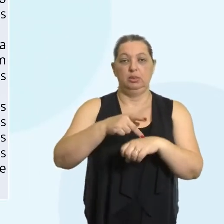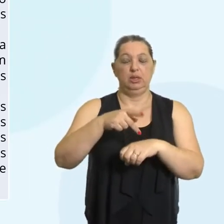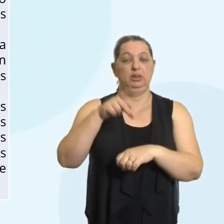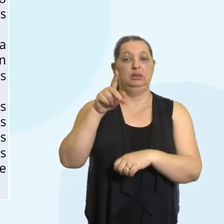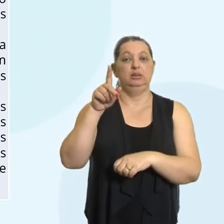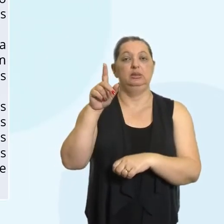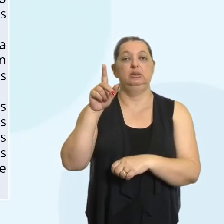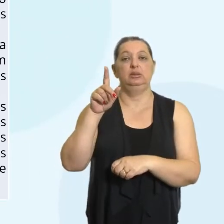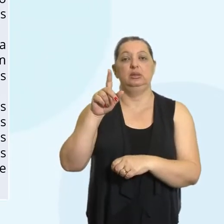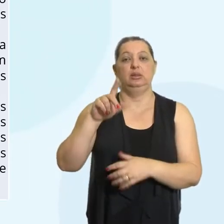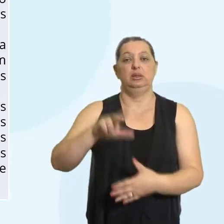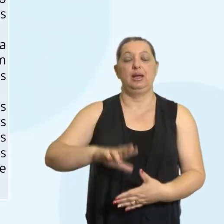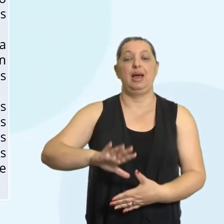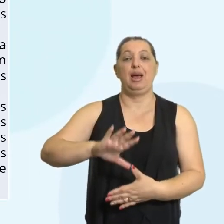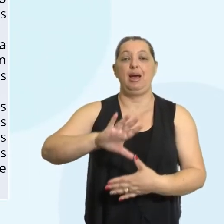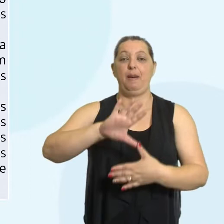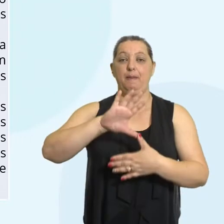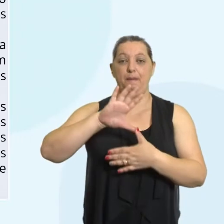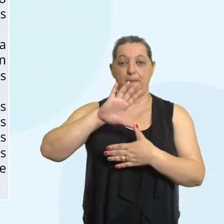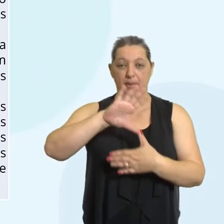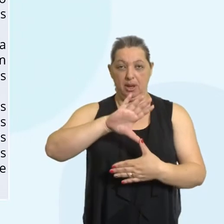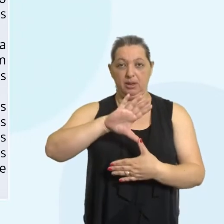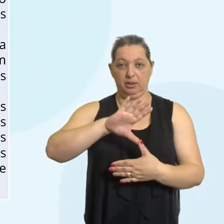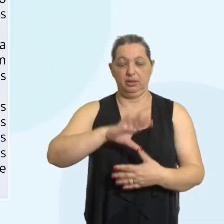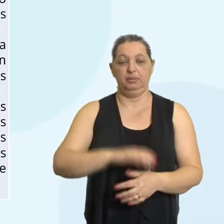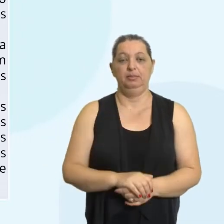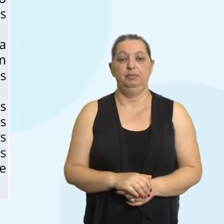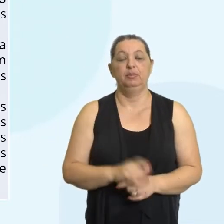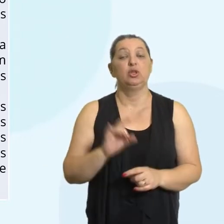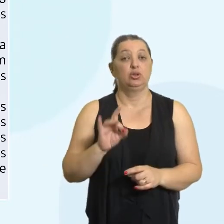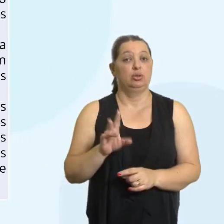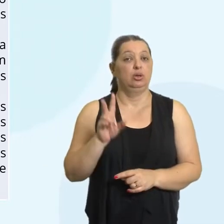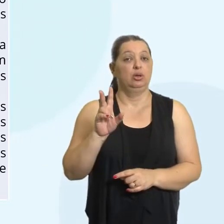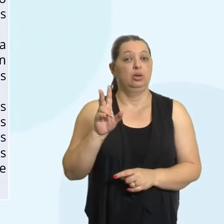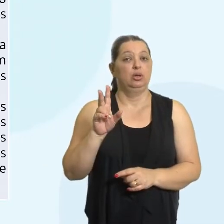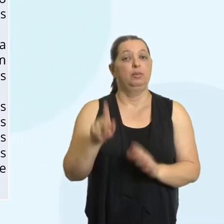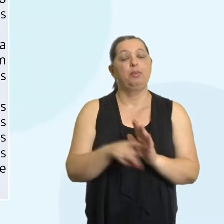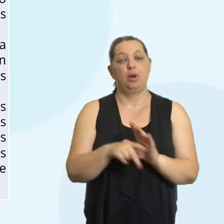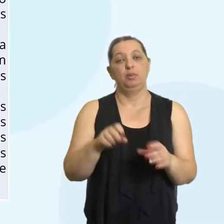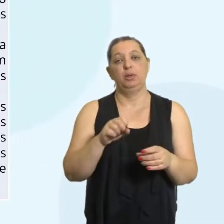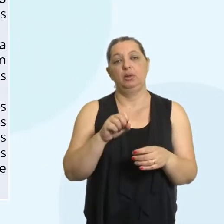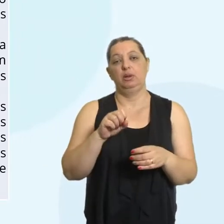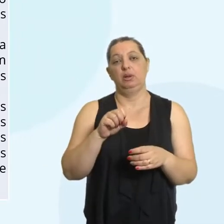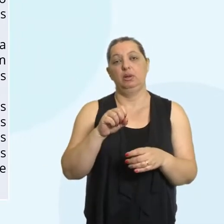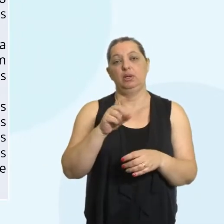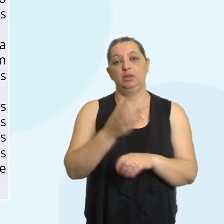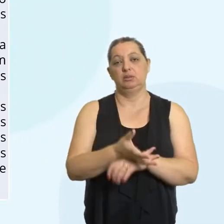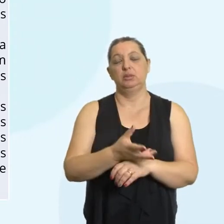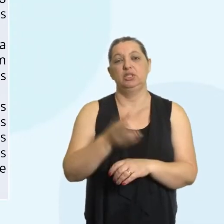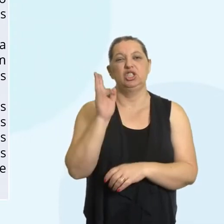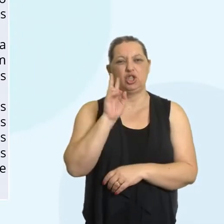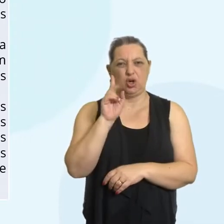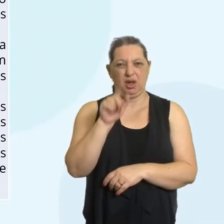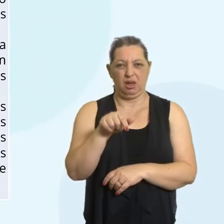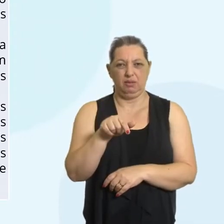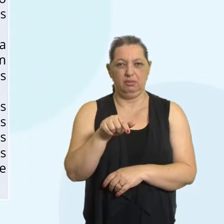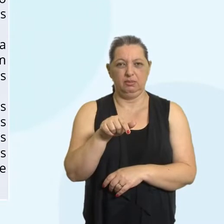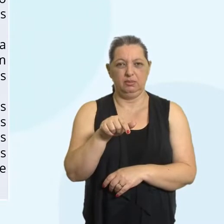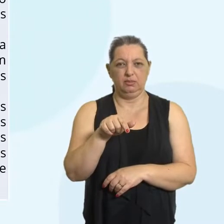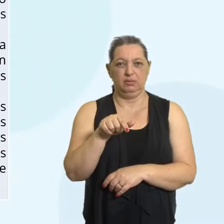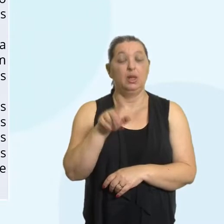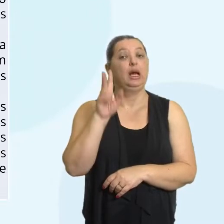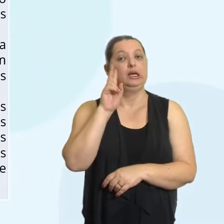esse eles já estão fazendo inclusive no componente de história que age trouxe a história né